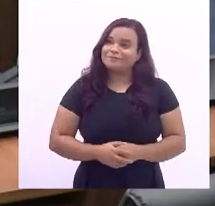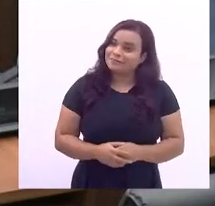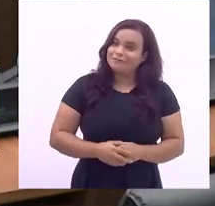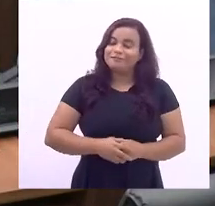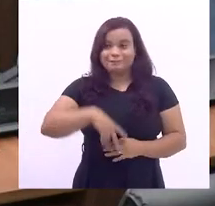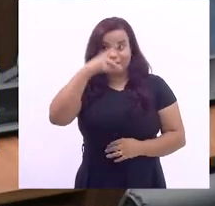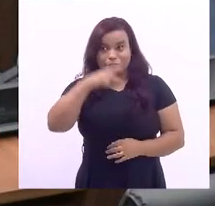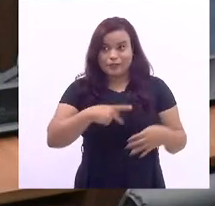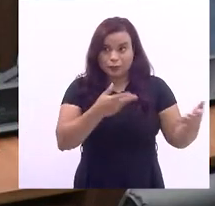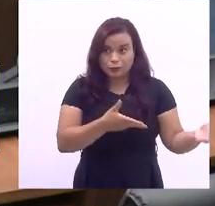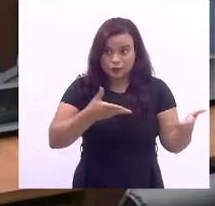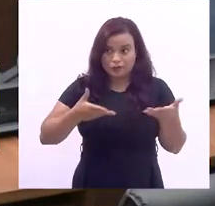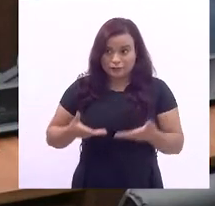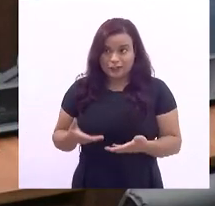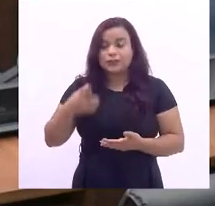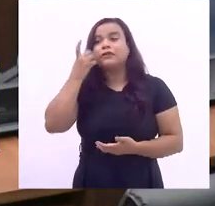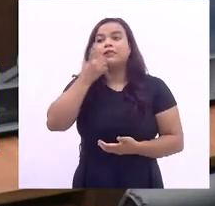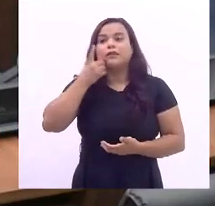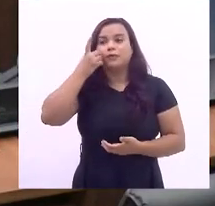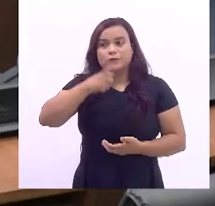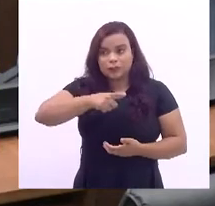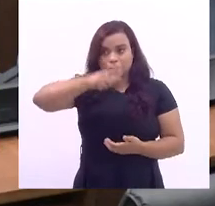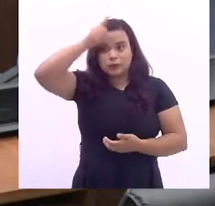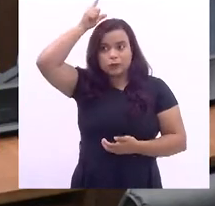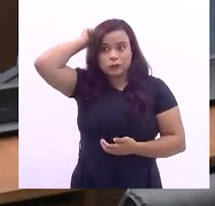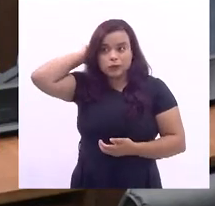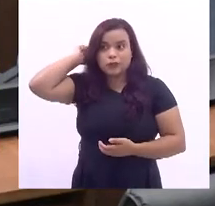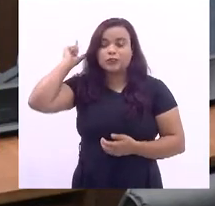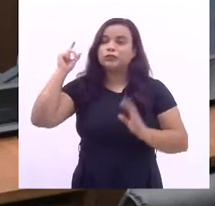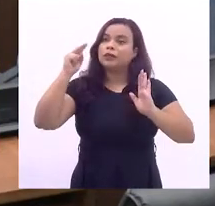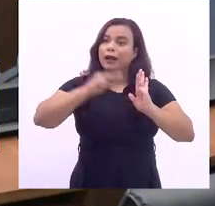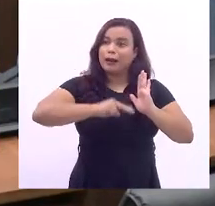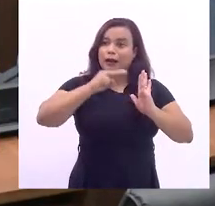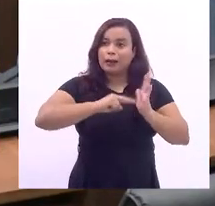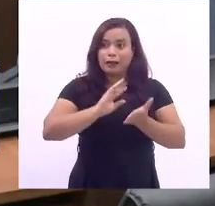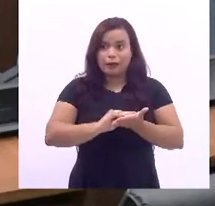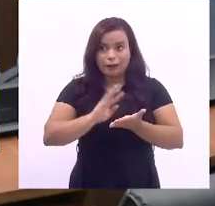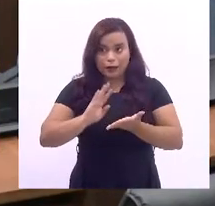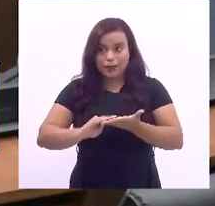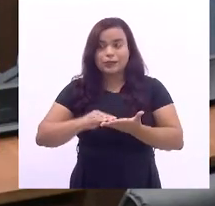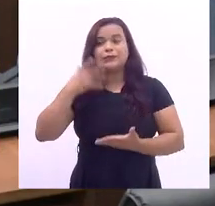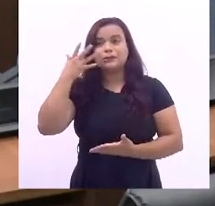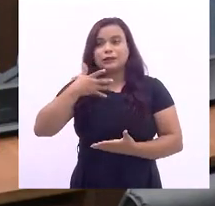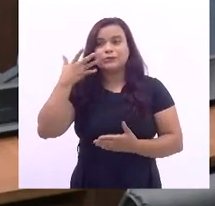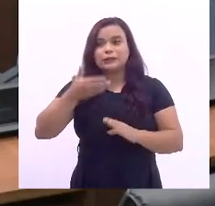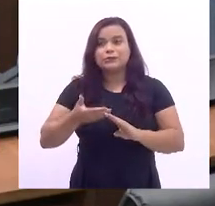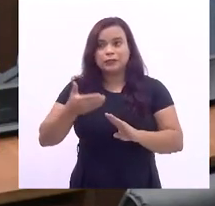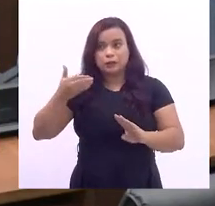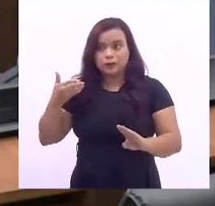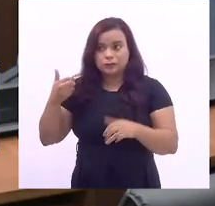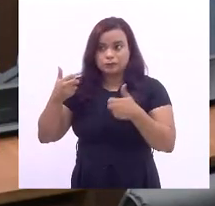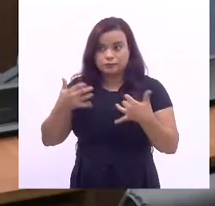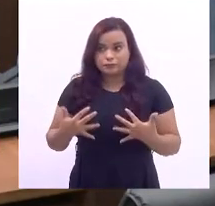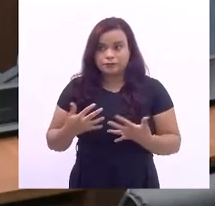presidência convida o Nobre Deputado Luiz Paulo para fazer a leitura da ata da sessão anterior